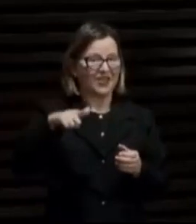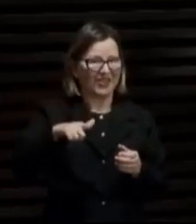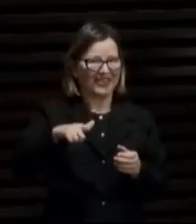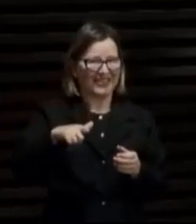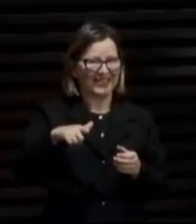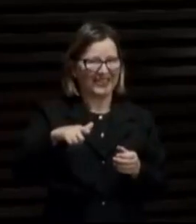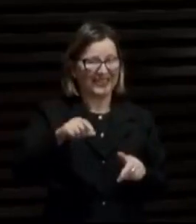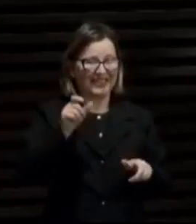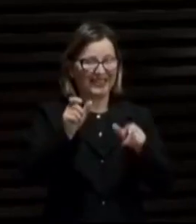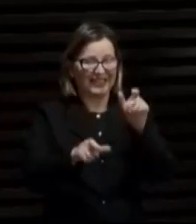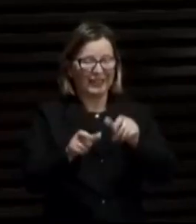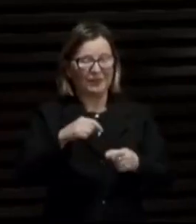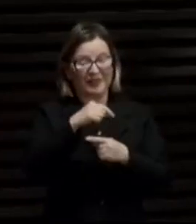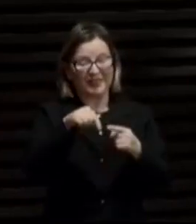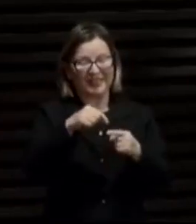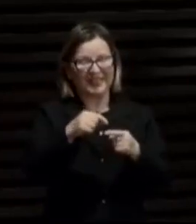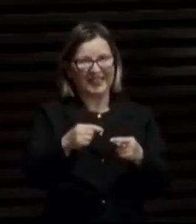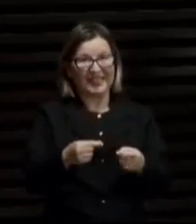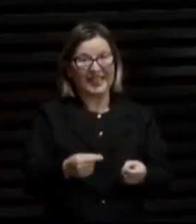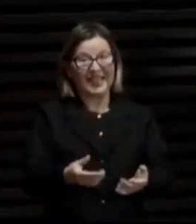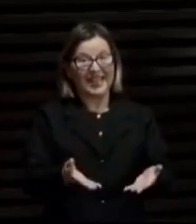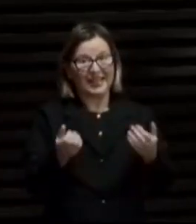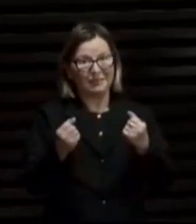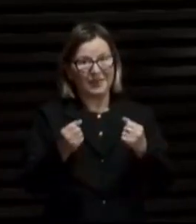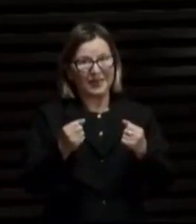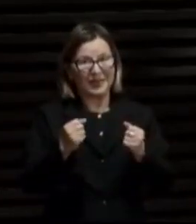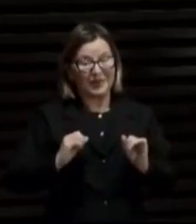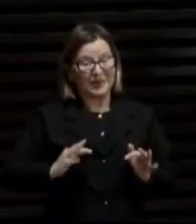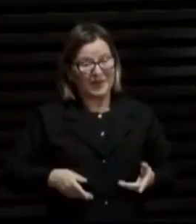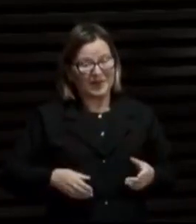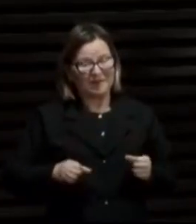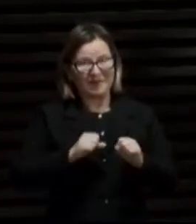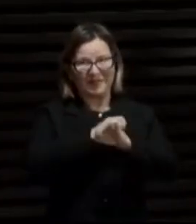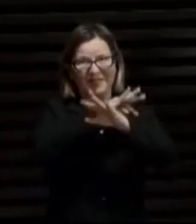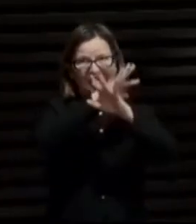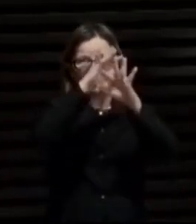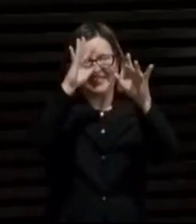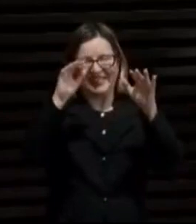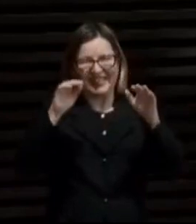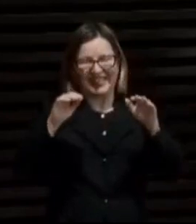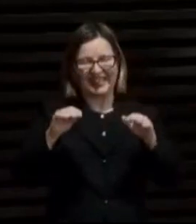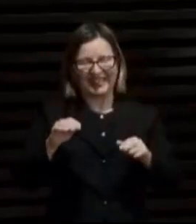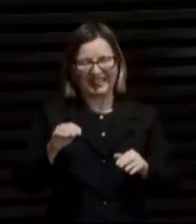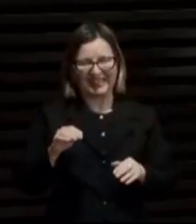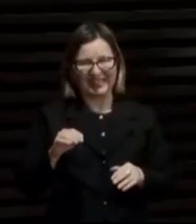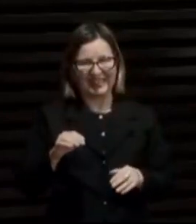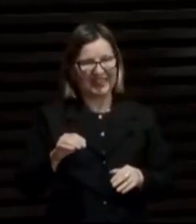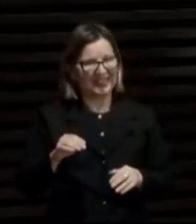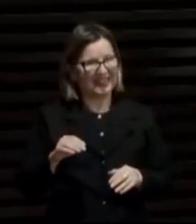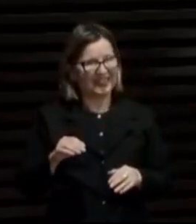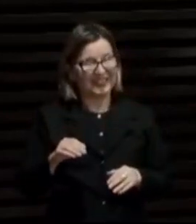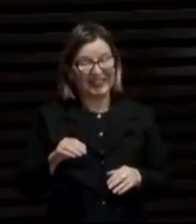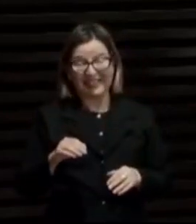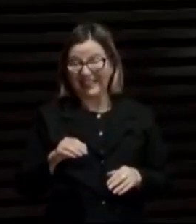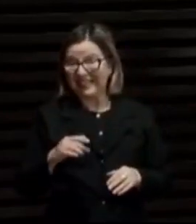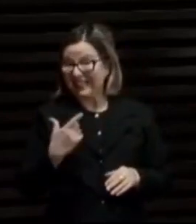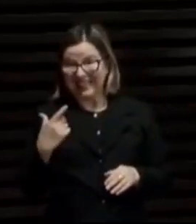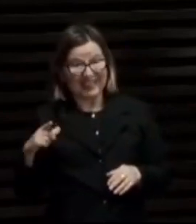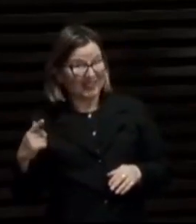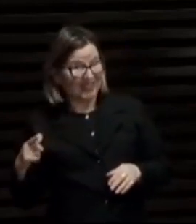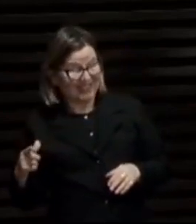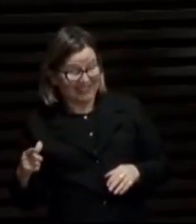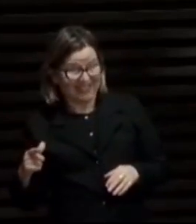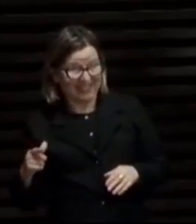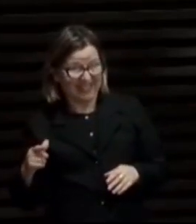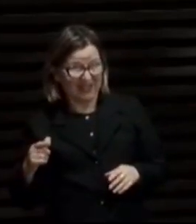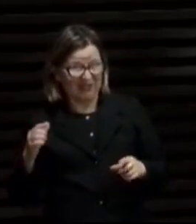corpo glorificado e não mais sofrerão as influências do pecado. Você que nasceu